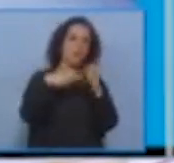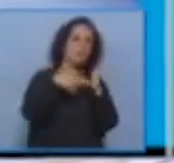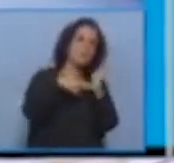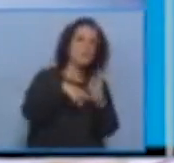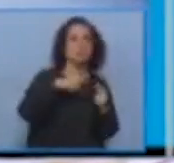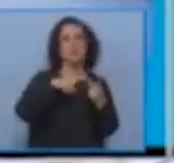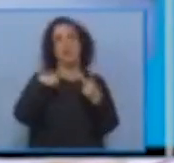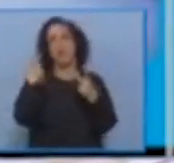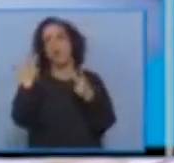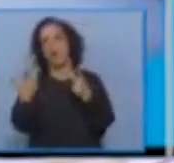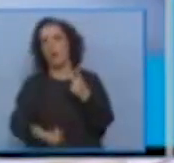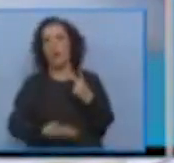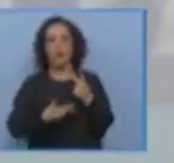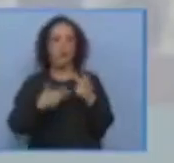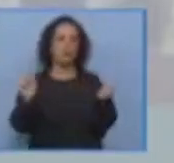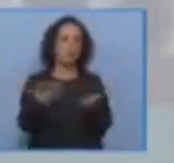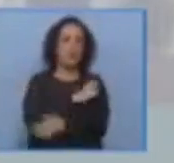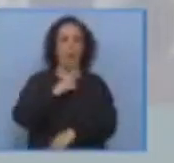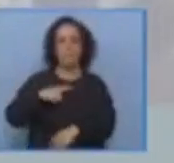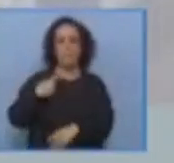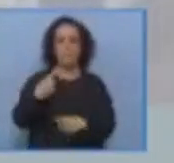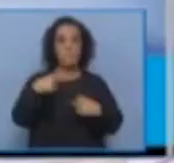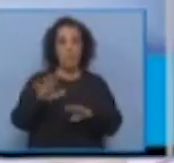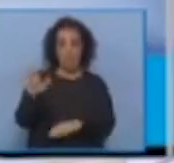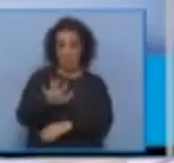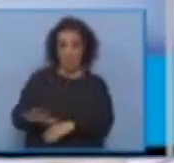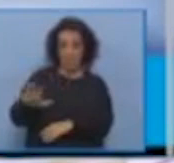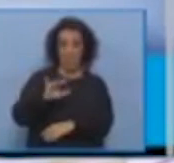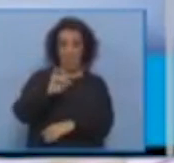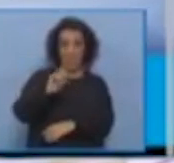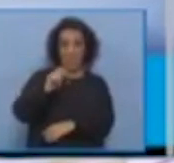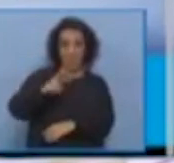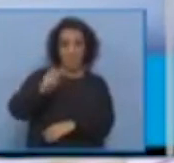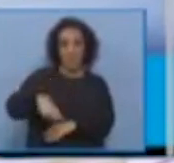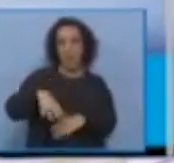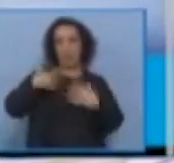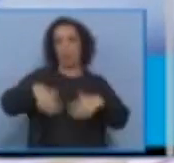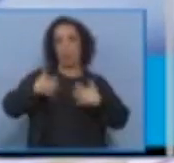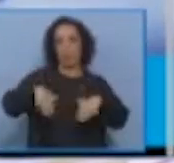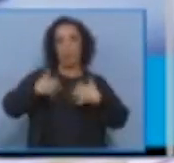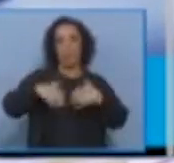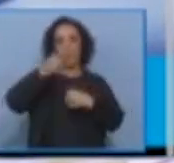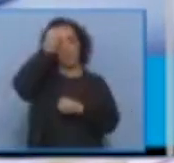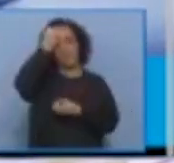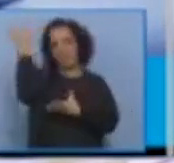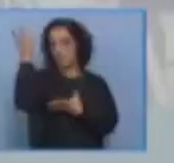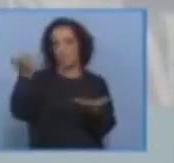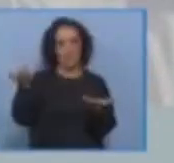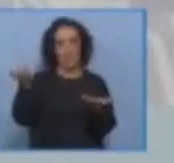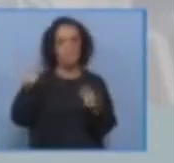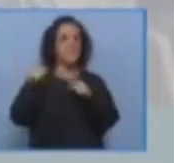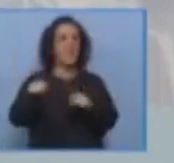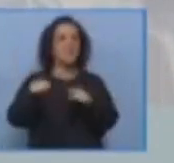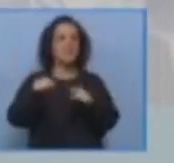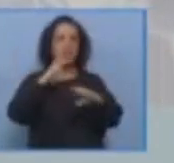Síria, está nos nossos telejornais, mas o Iémen é assim uma guerra perdida, uma guerra esquecida. E esta comunicação